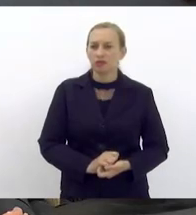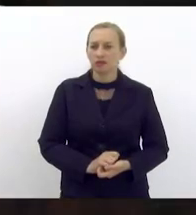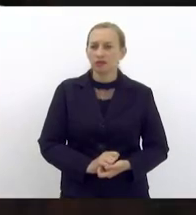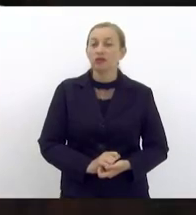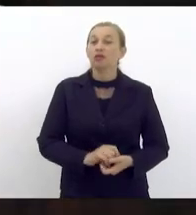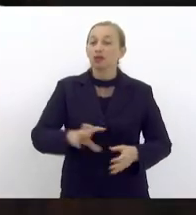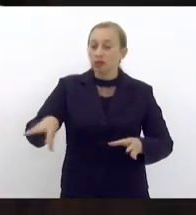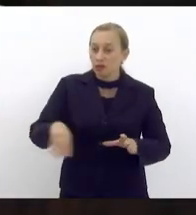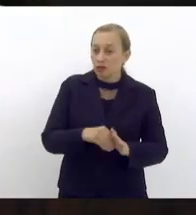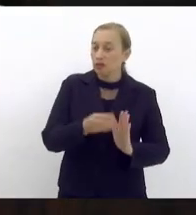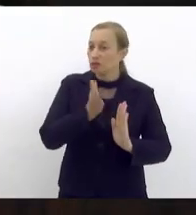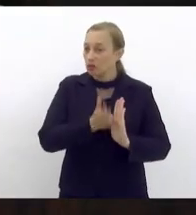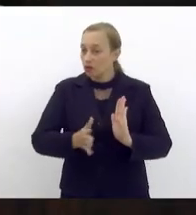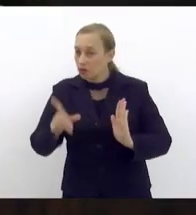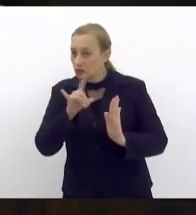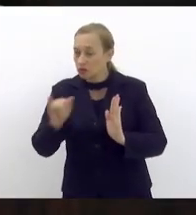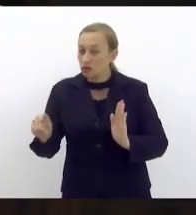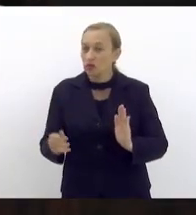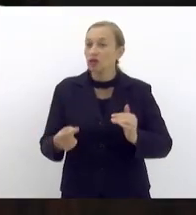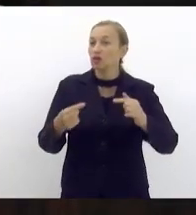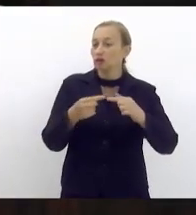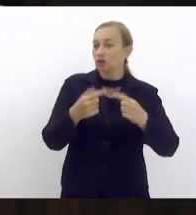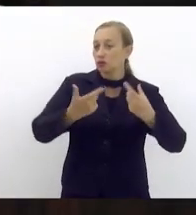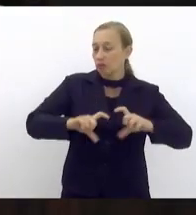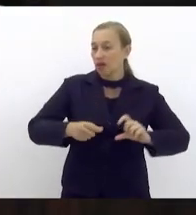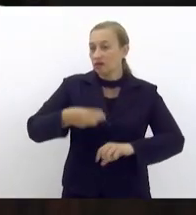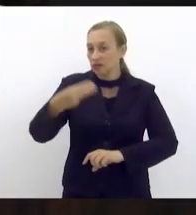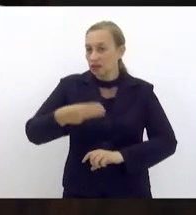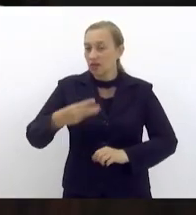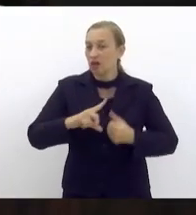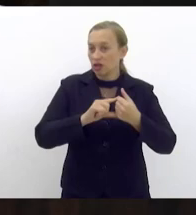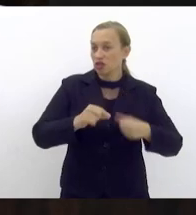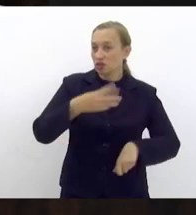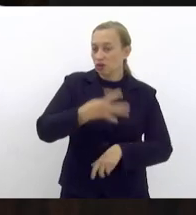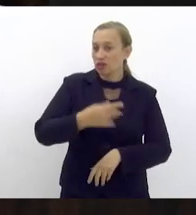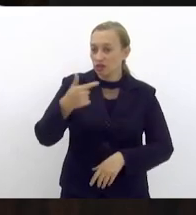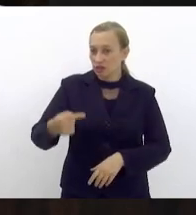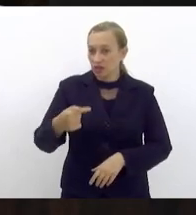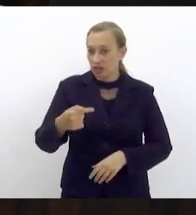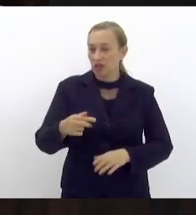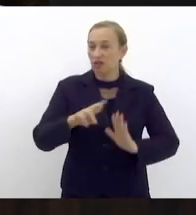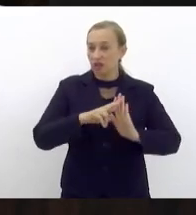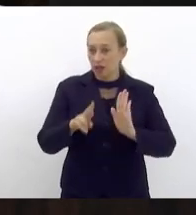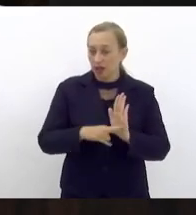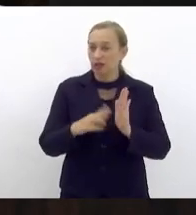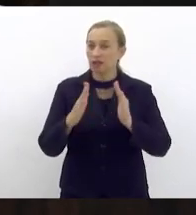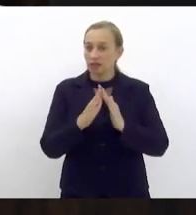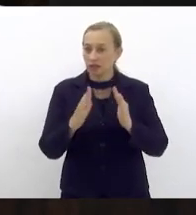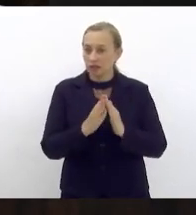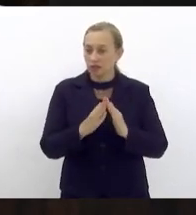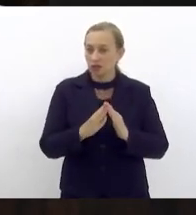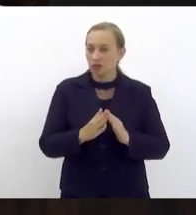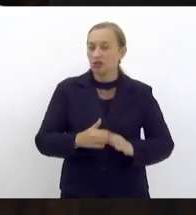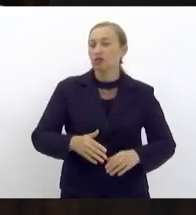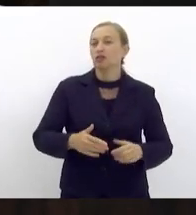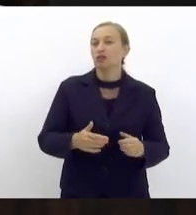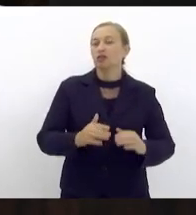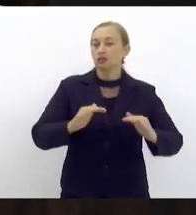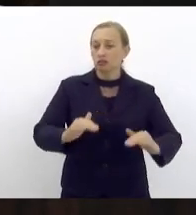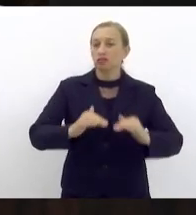incluídos na ordem de do dia de acordo com o parágrafo terceiro do artigo 47 do Regimento Interno entre a mitação